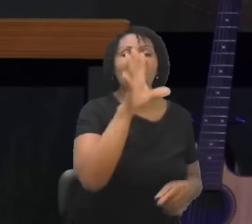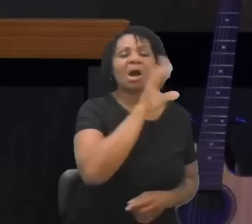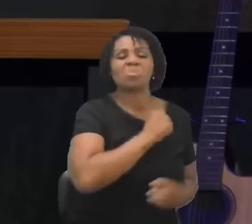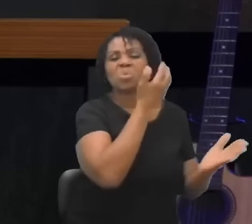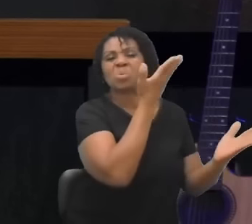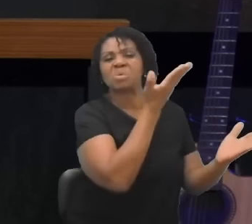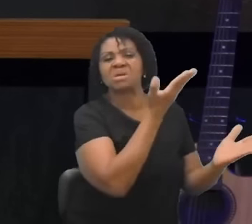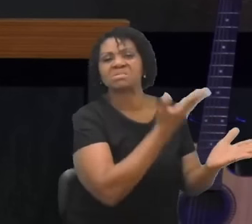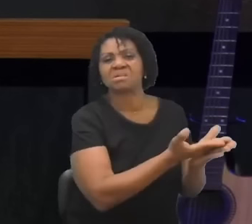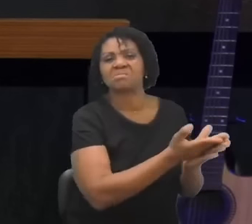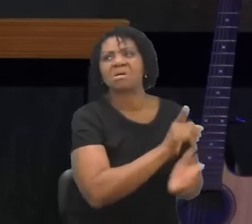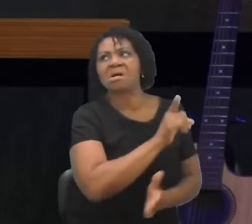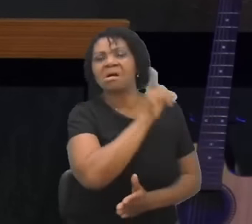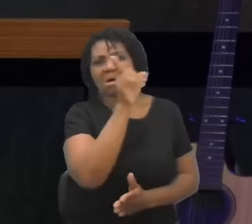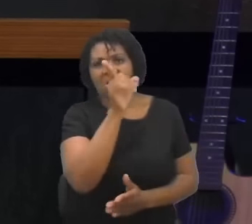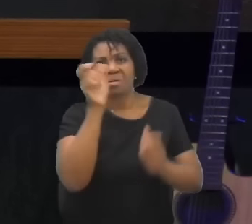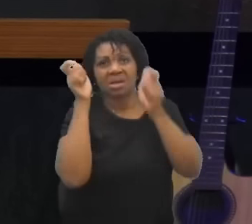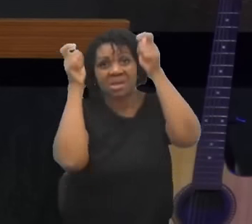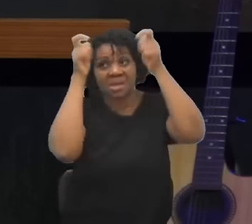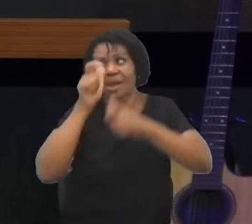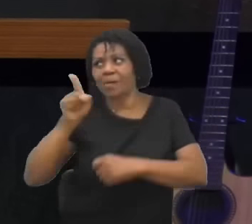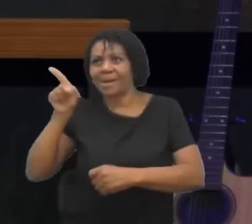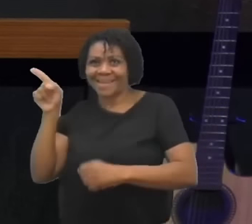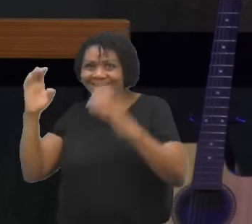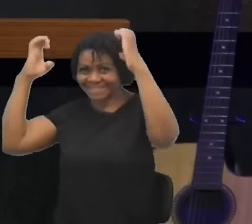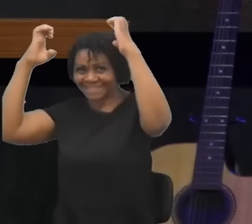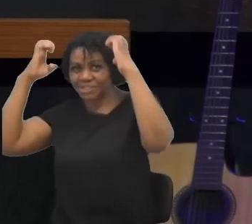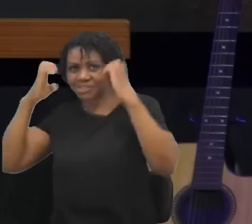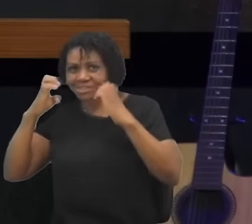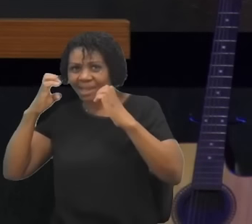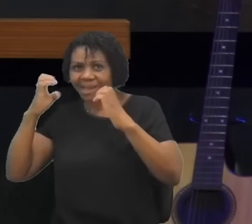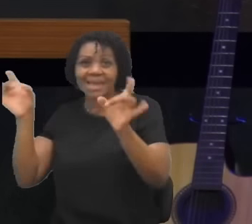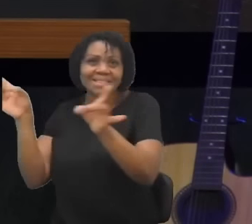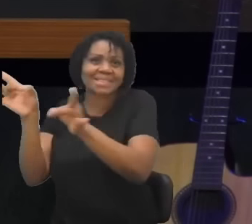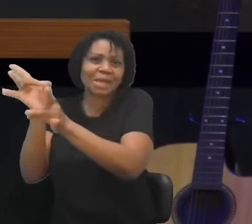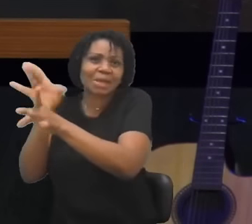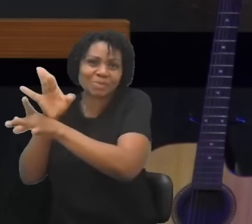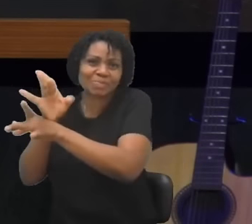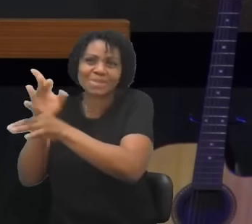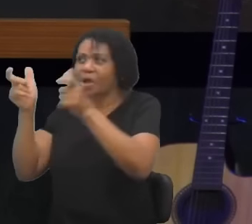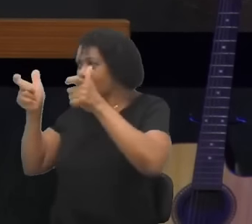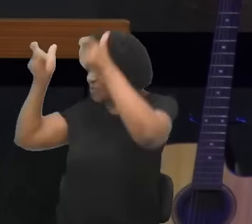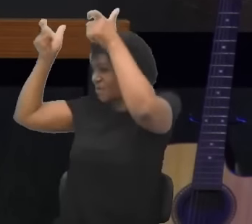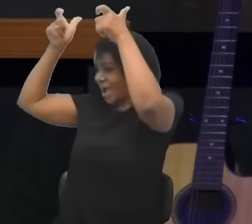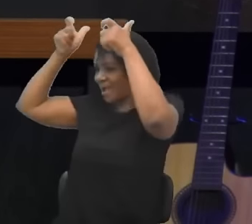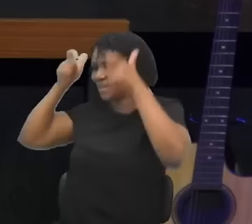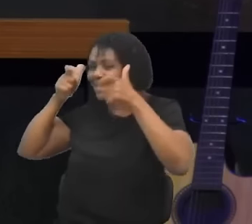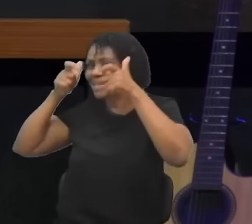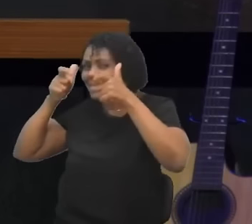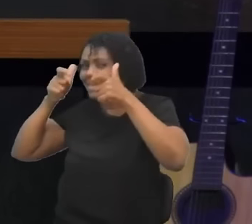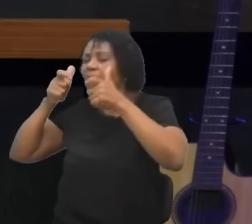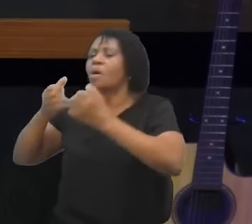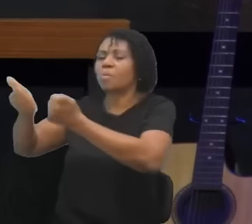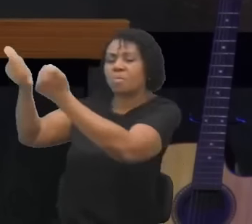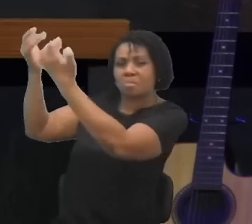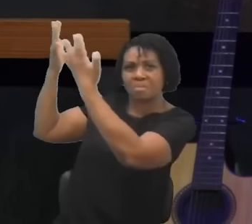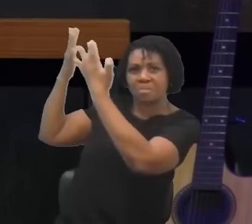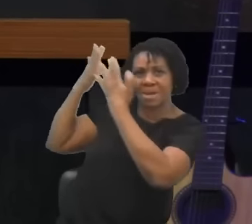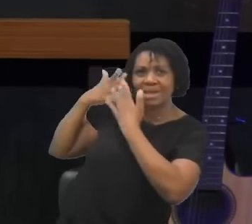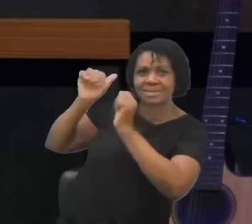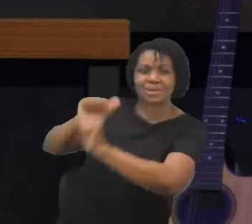amor ao rei. Agora, Esther, ela termina o livro como rainha, com coroa, com restituição,